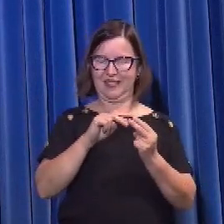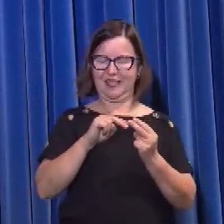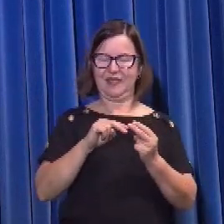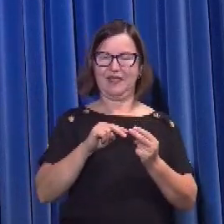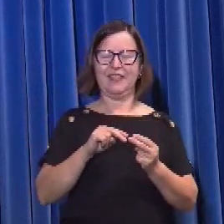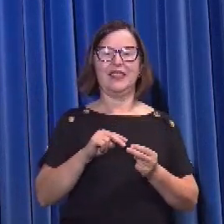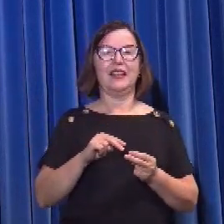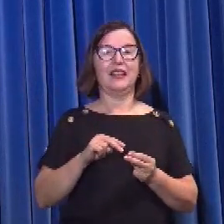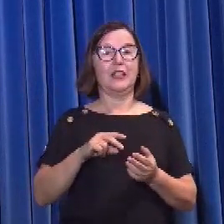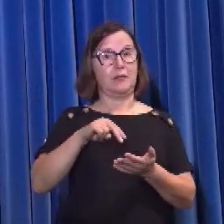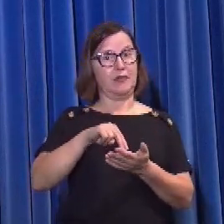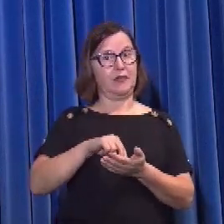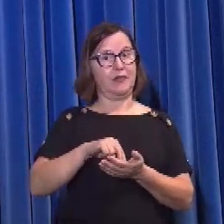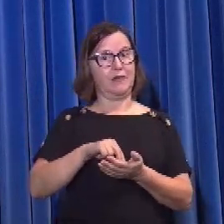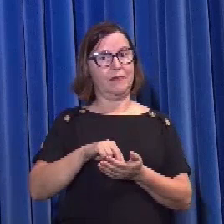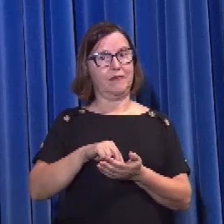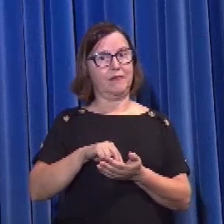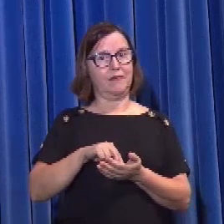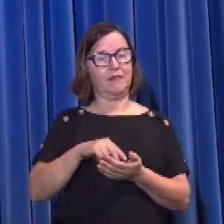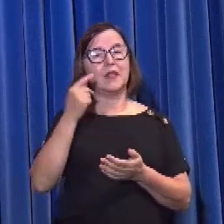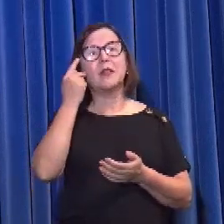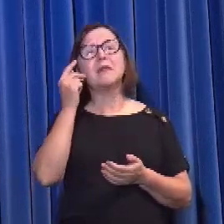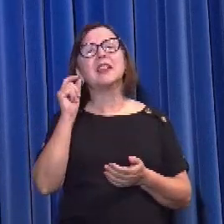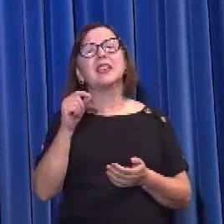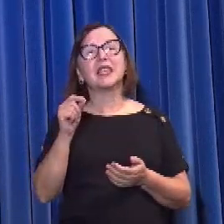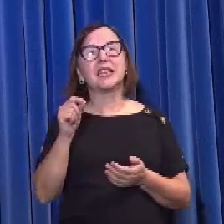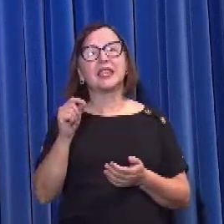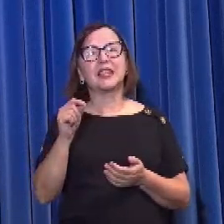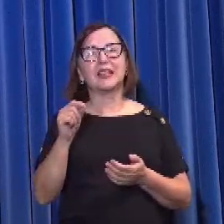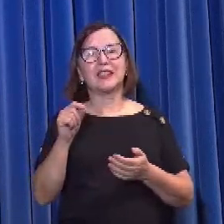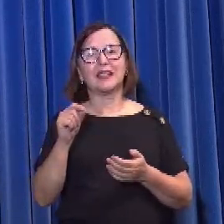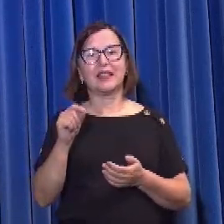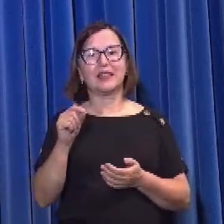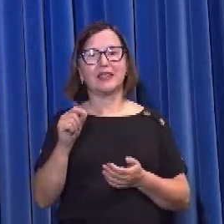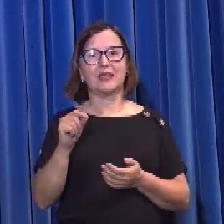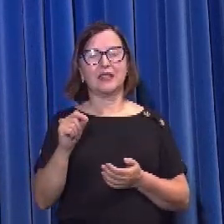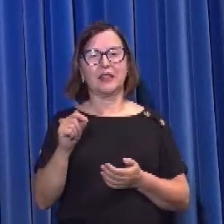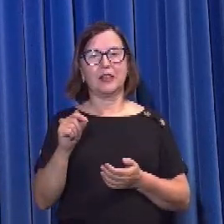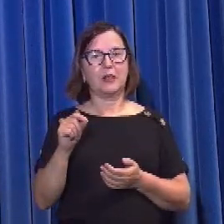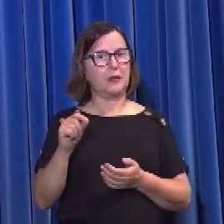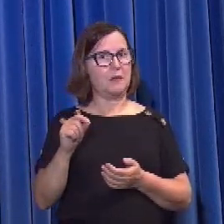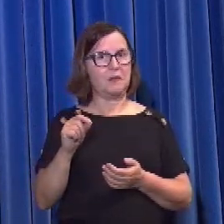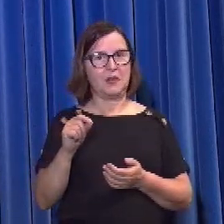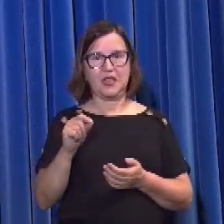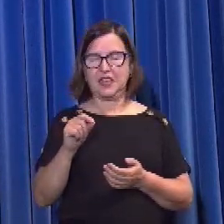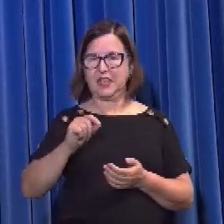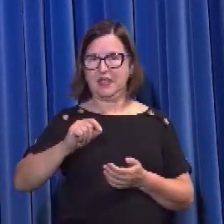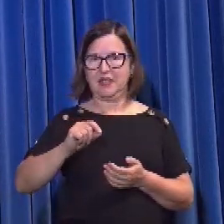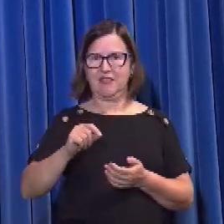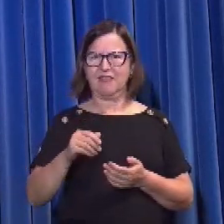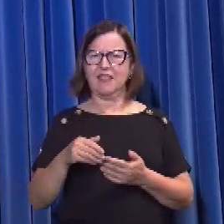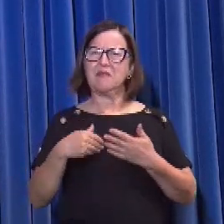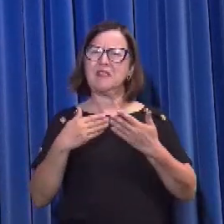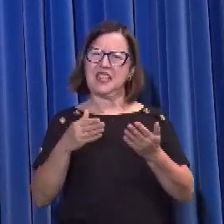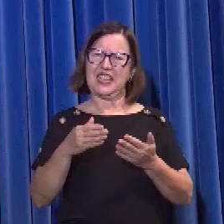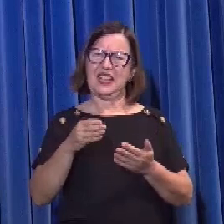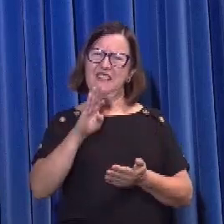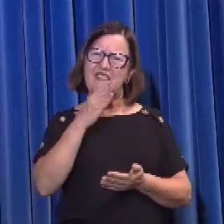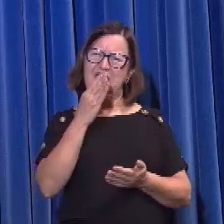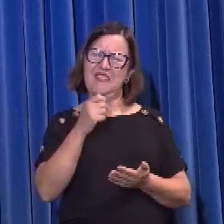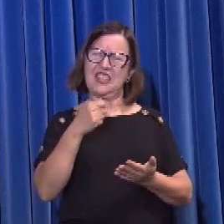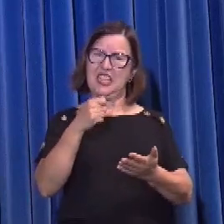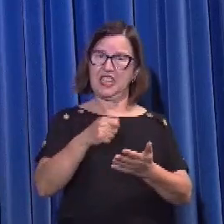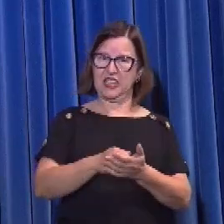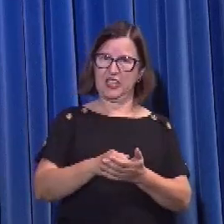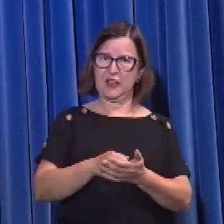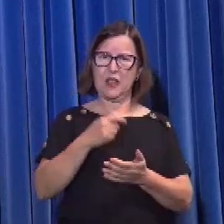quê? Para que nós não venhamos a dar falsas garantias a pessoas que, na verdade, nunca